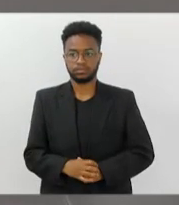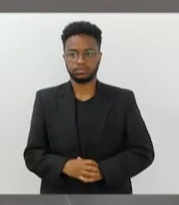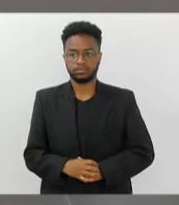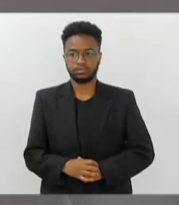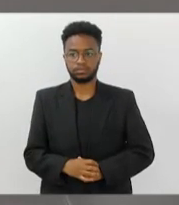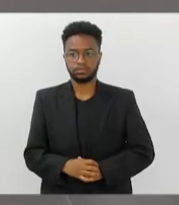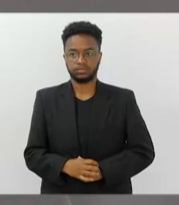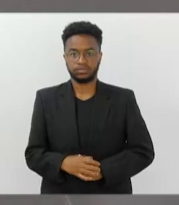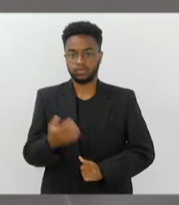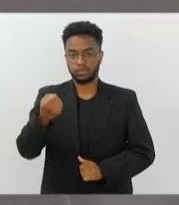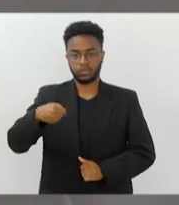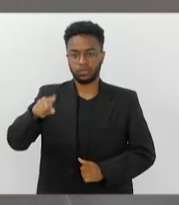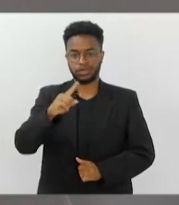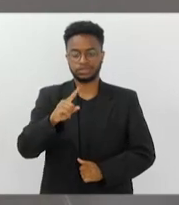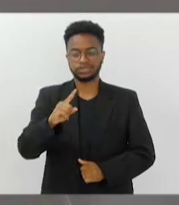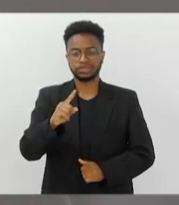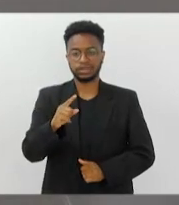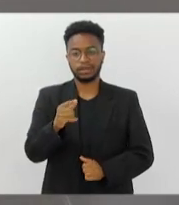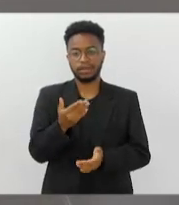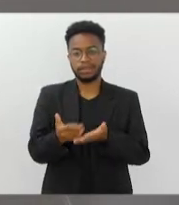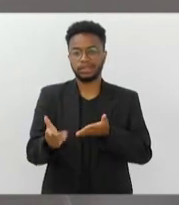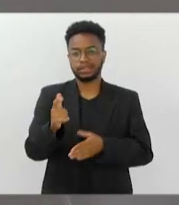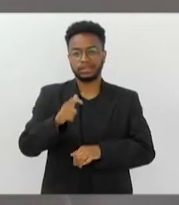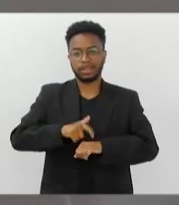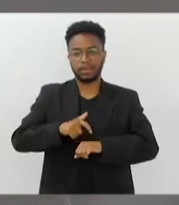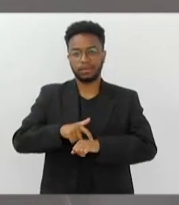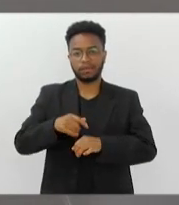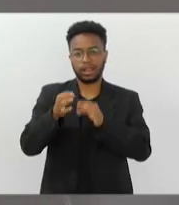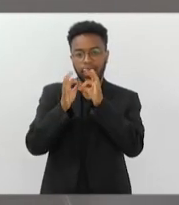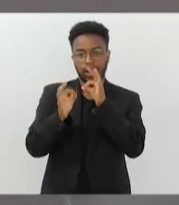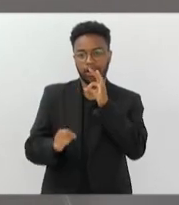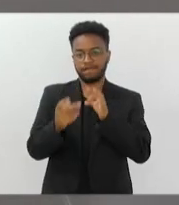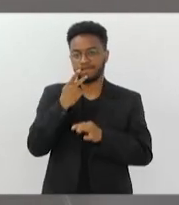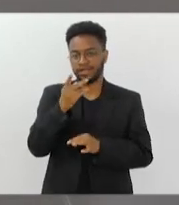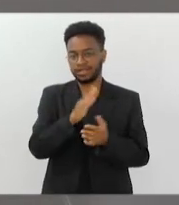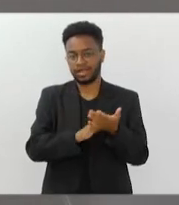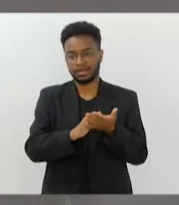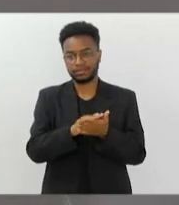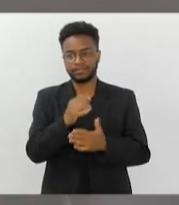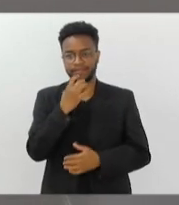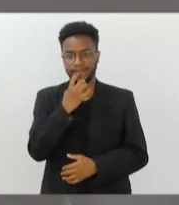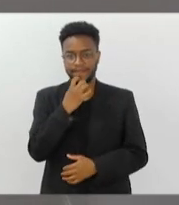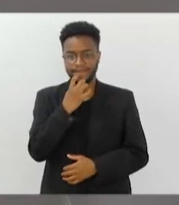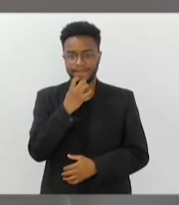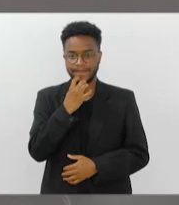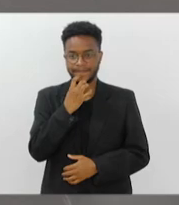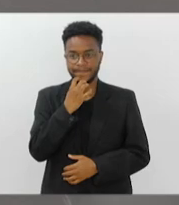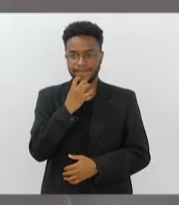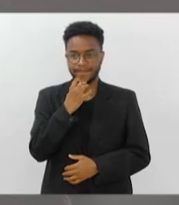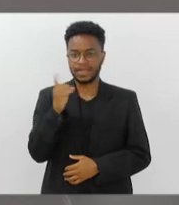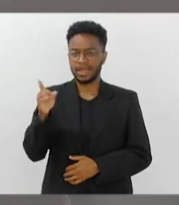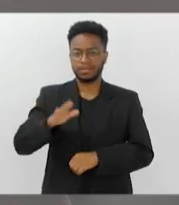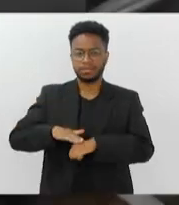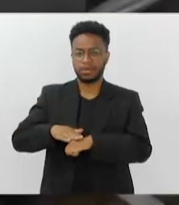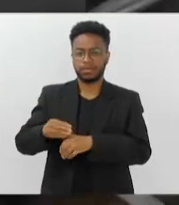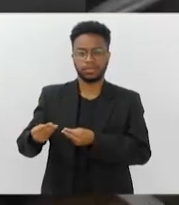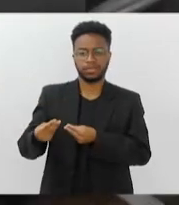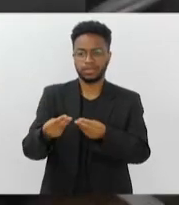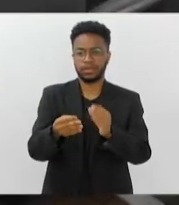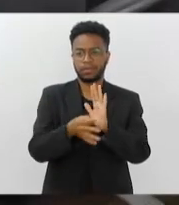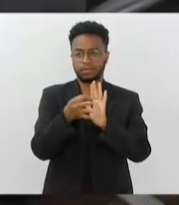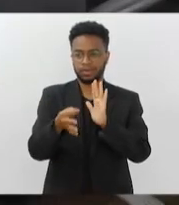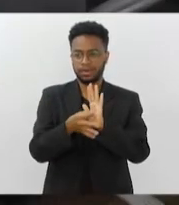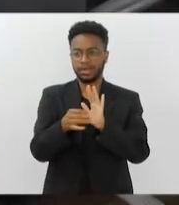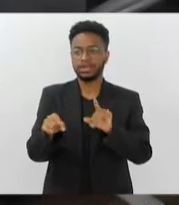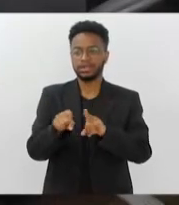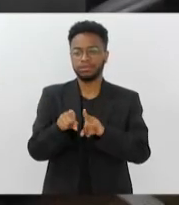nem gastar as cordas vocais com esse presidente aí. Ele fala pela gente. Ele dá o meu parecer. Também está